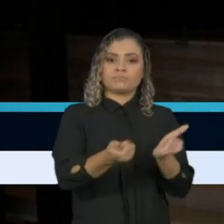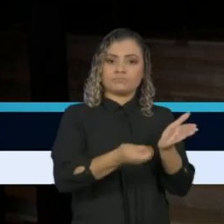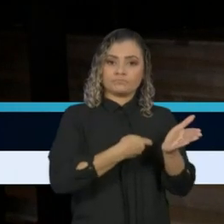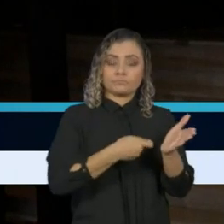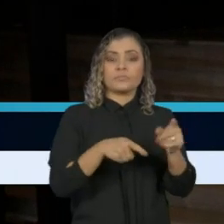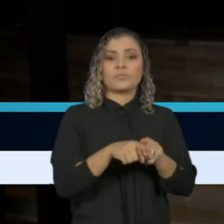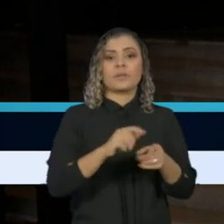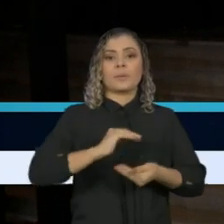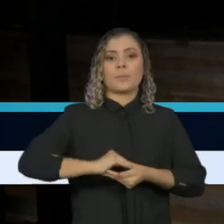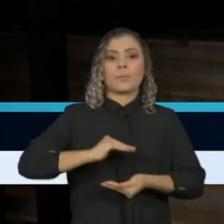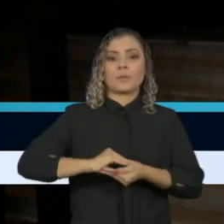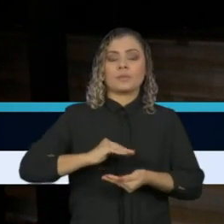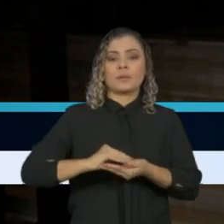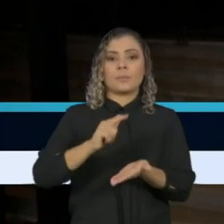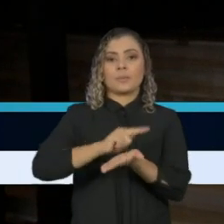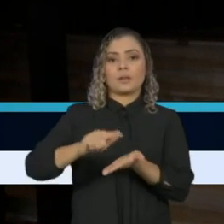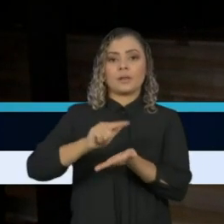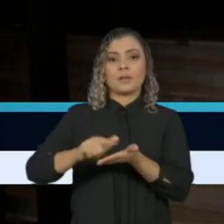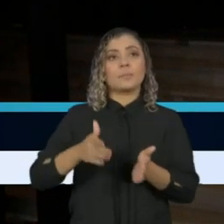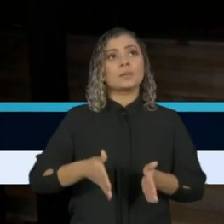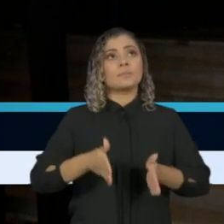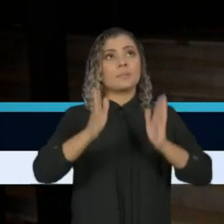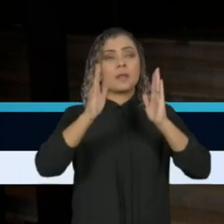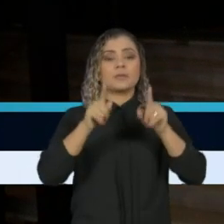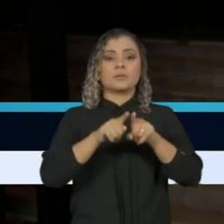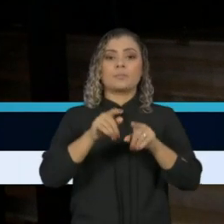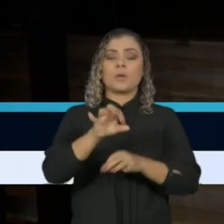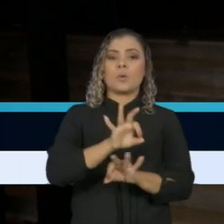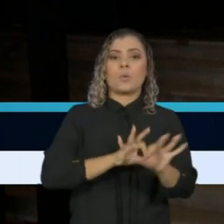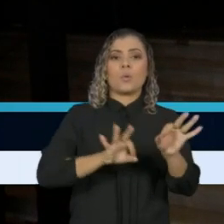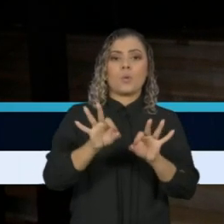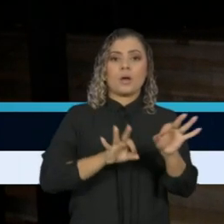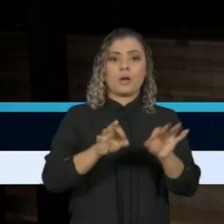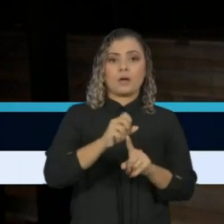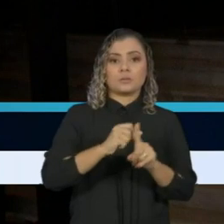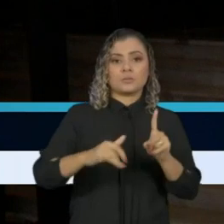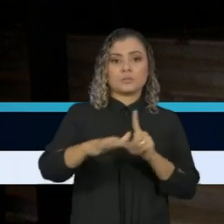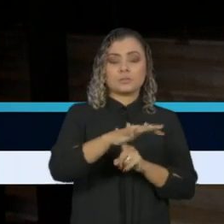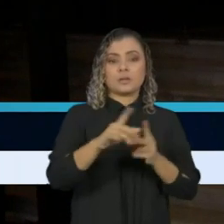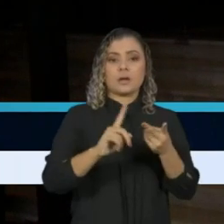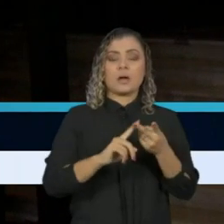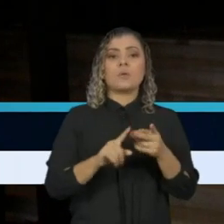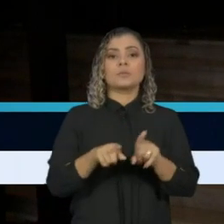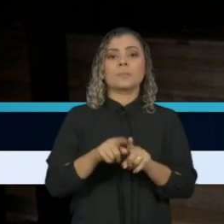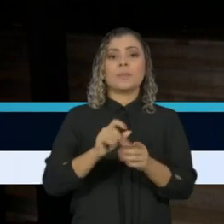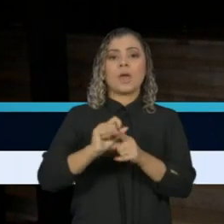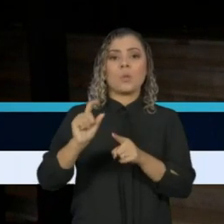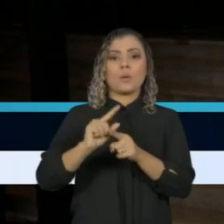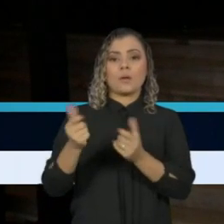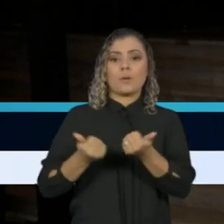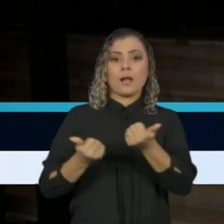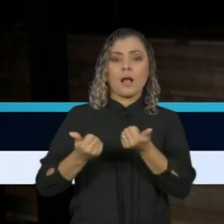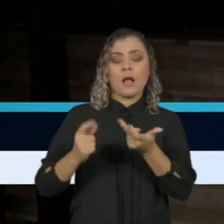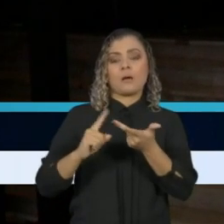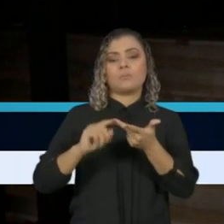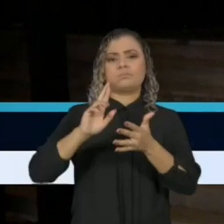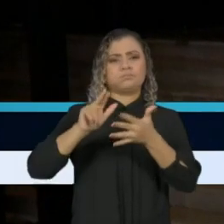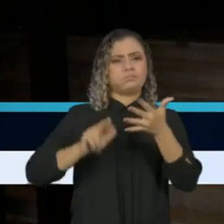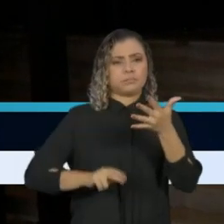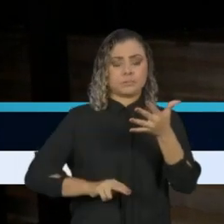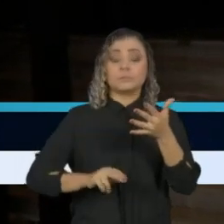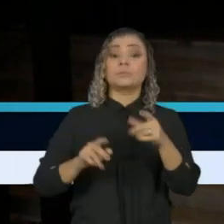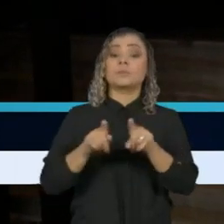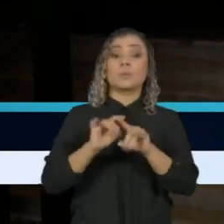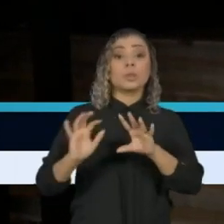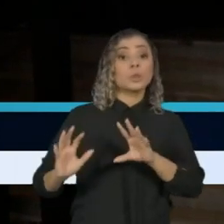exemplo poupa-tempo, limpeza predial, organizações sociais que não da saúde, locação de veículos, e lembrando que isso